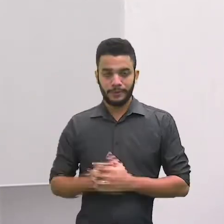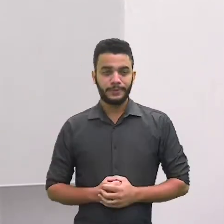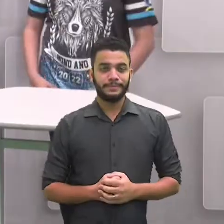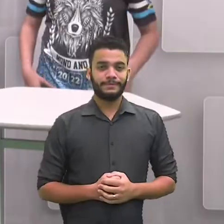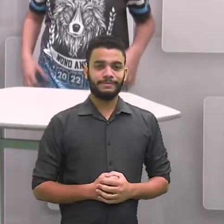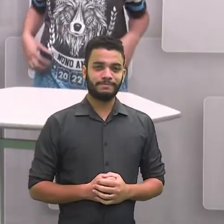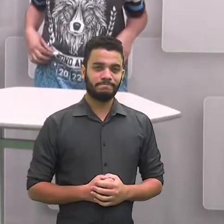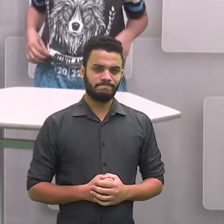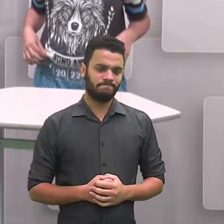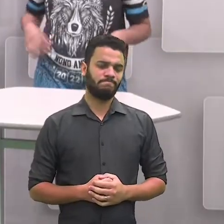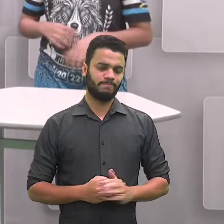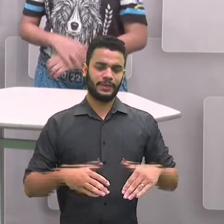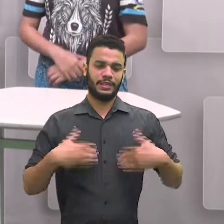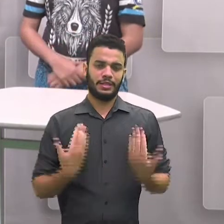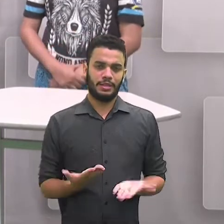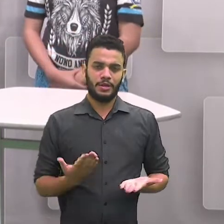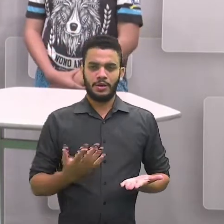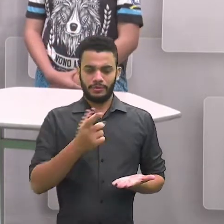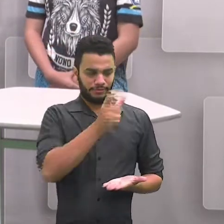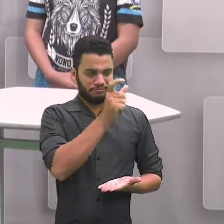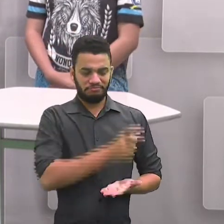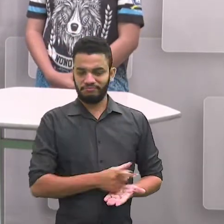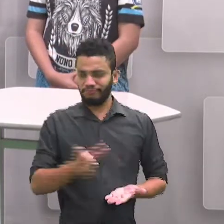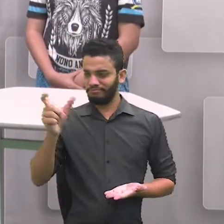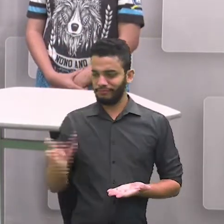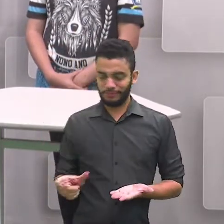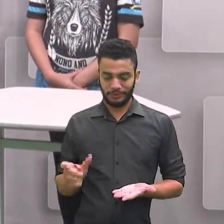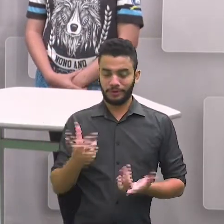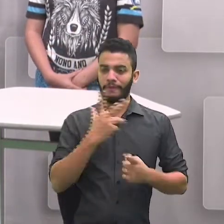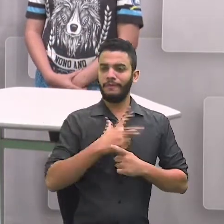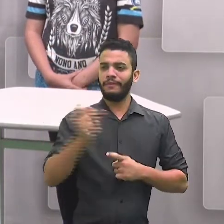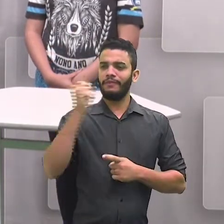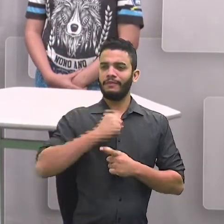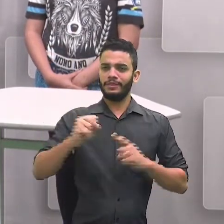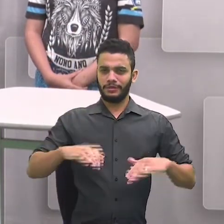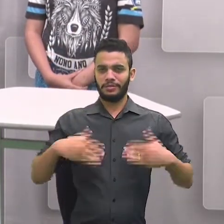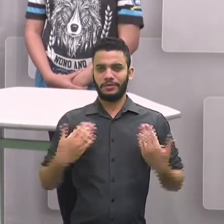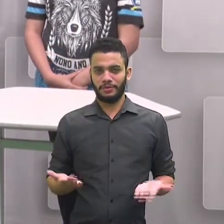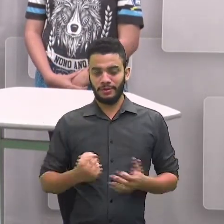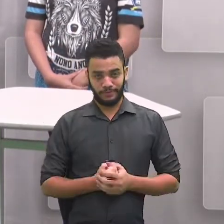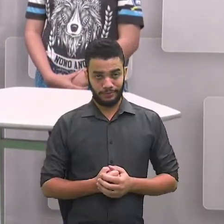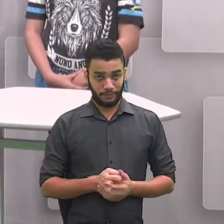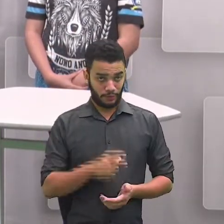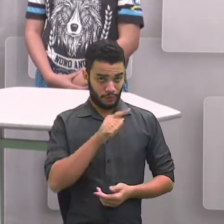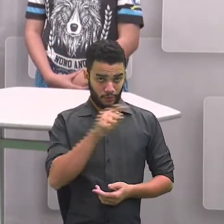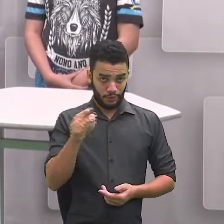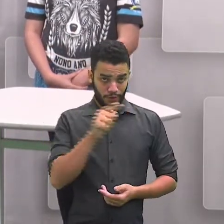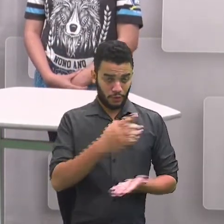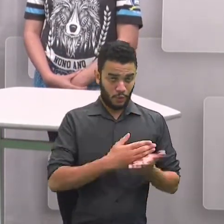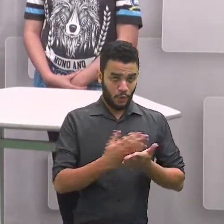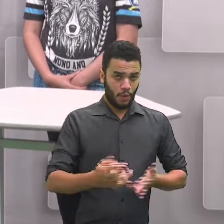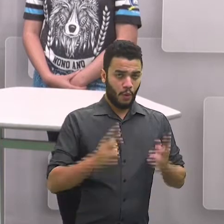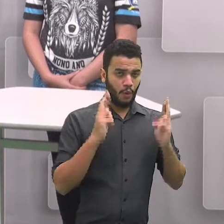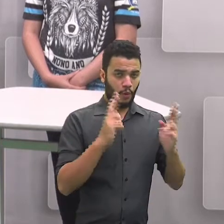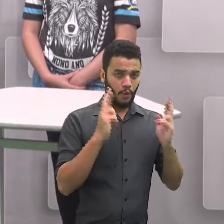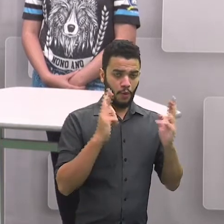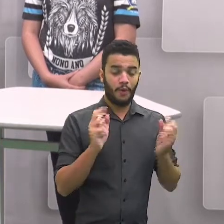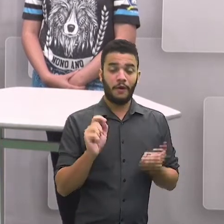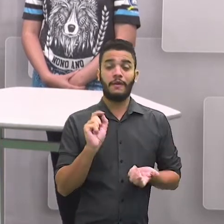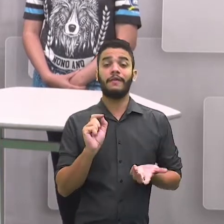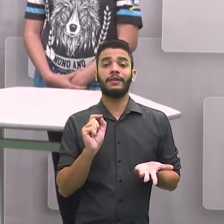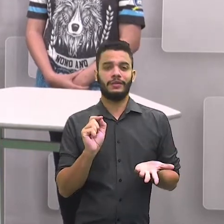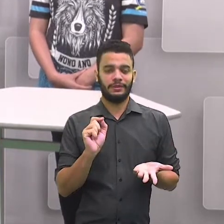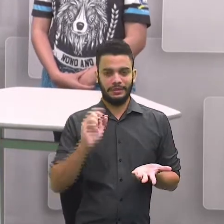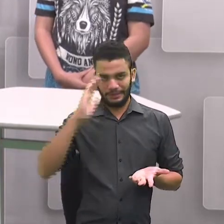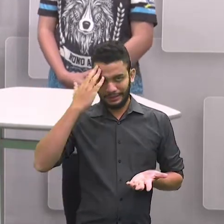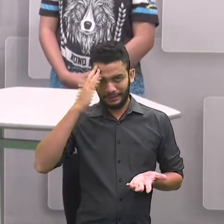ganhar essa disputa? Olegário Maciel ou Araripe Júnior? Já escolham aí para quem vocês estão torcendo. Mas